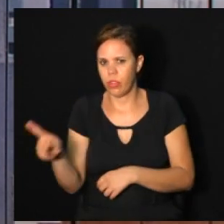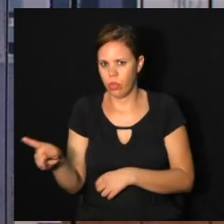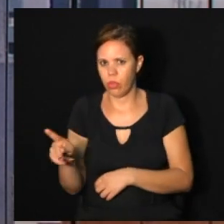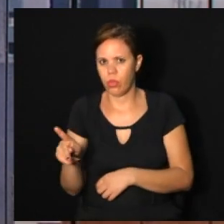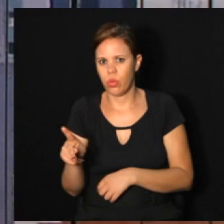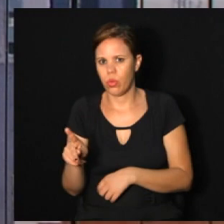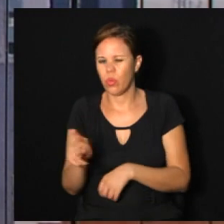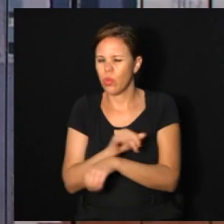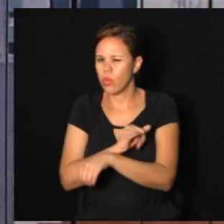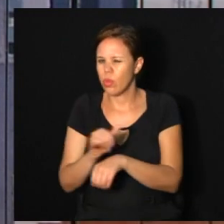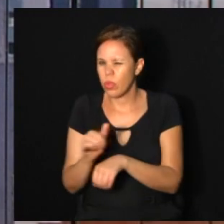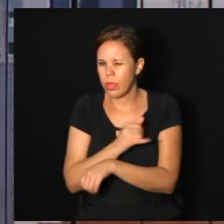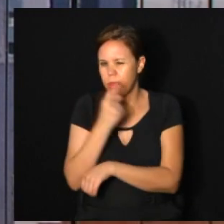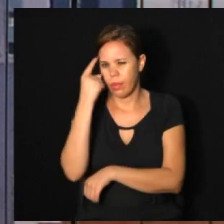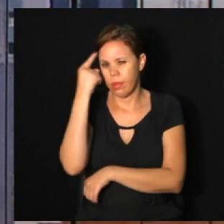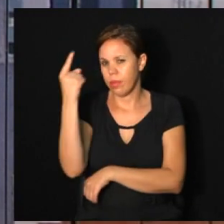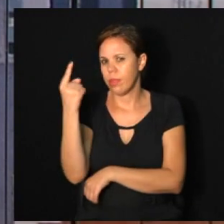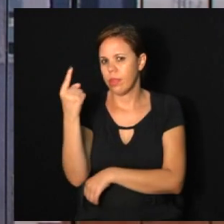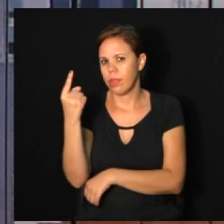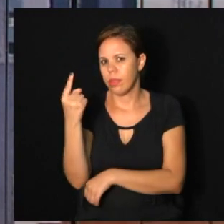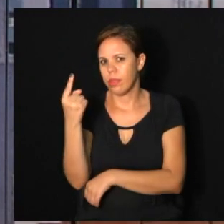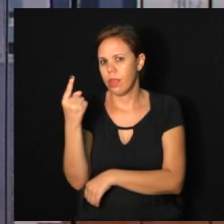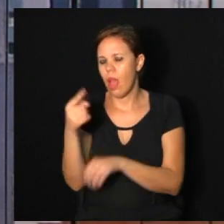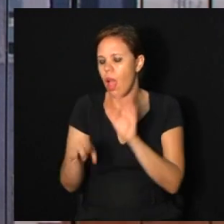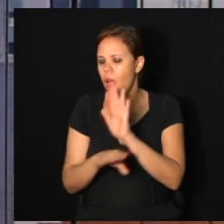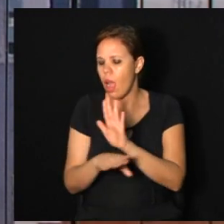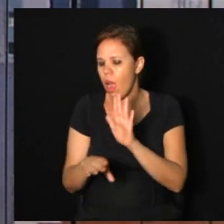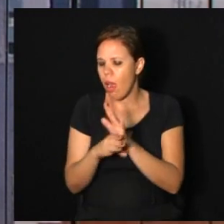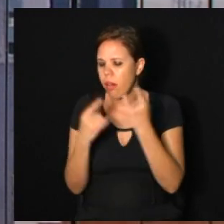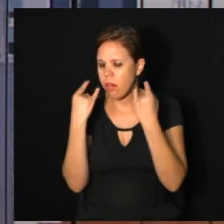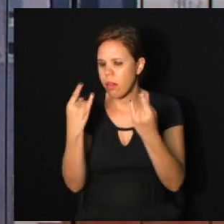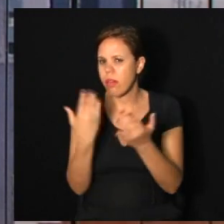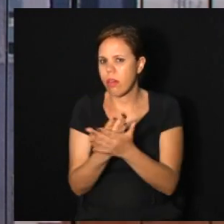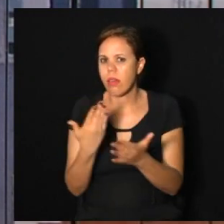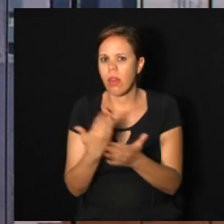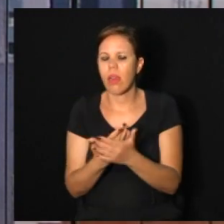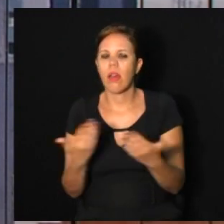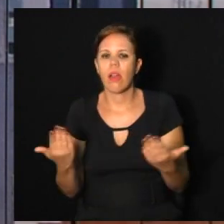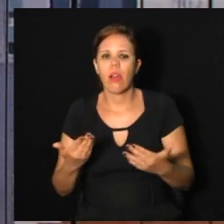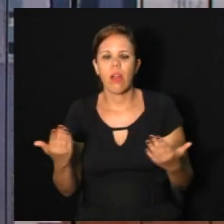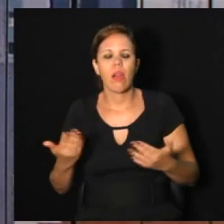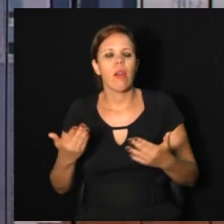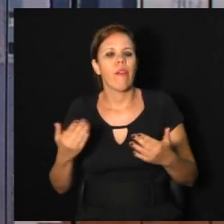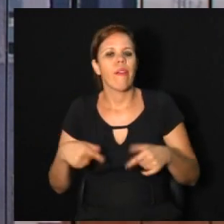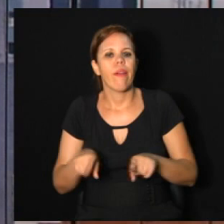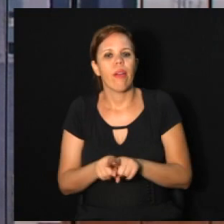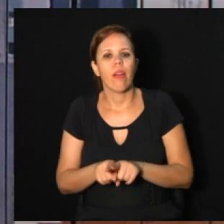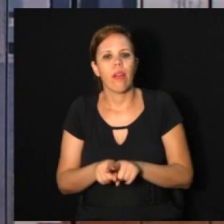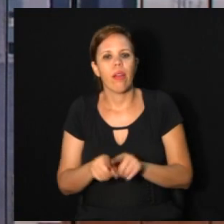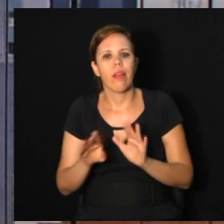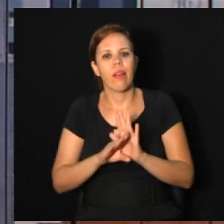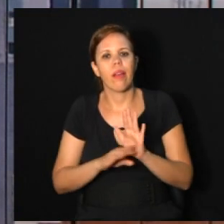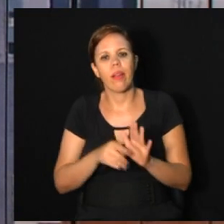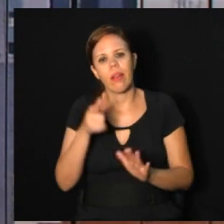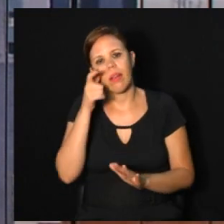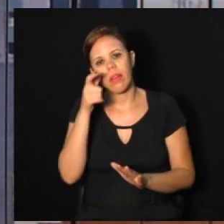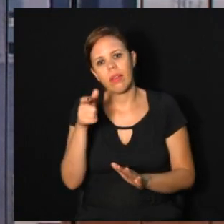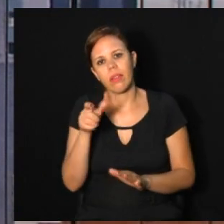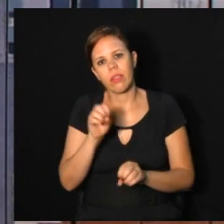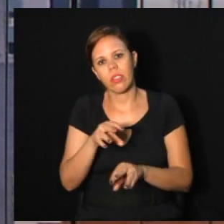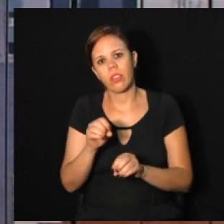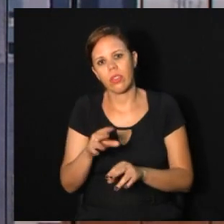utiliza a criatividade como um ingrediente para reger uma aula. Hoje o quadro De Olho na Educação vai conversar